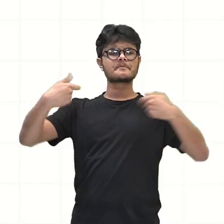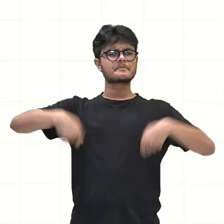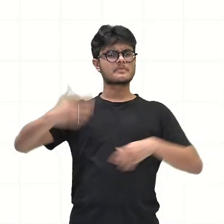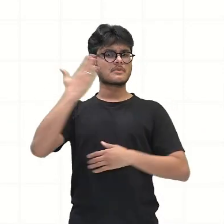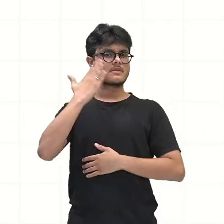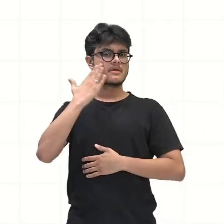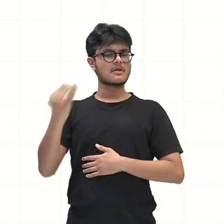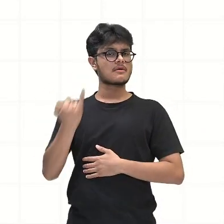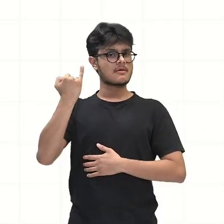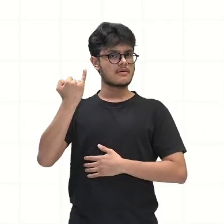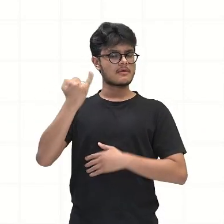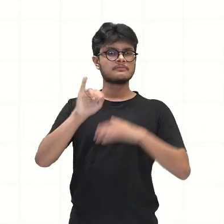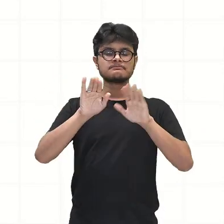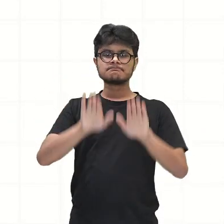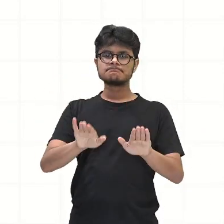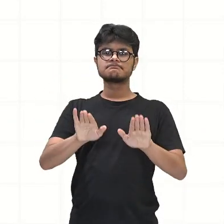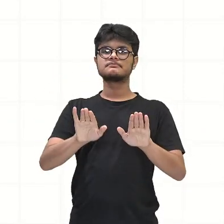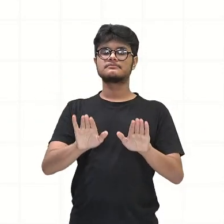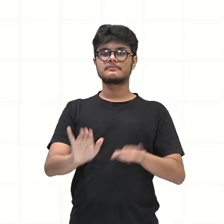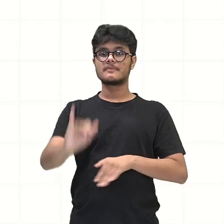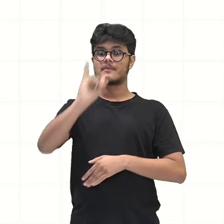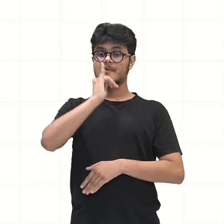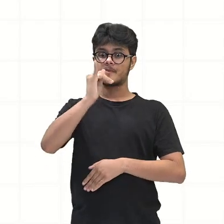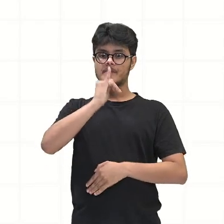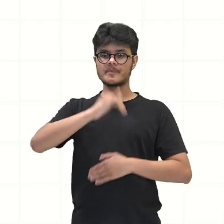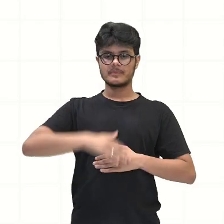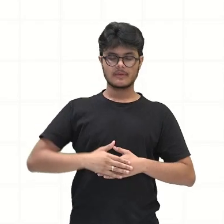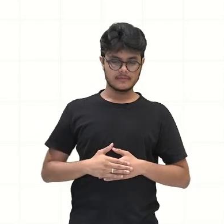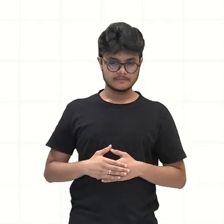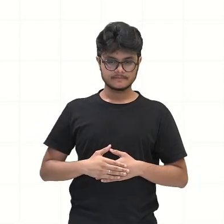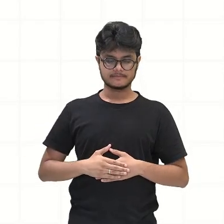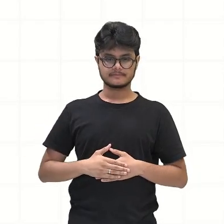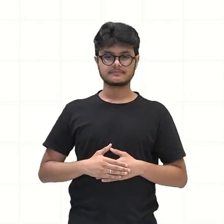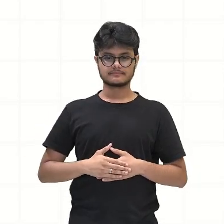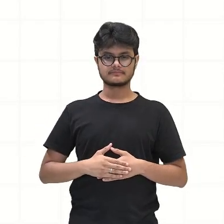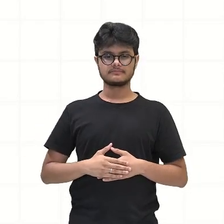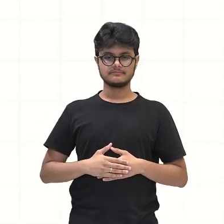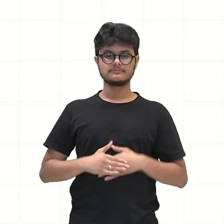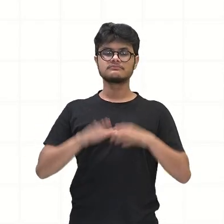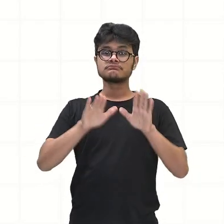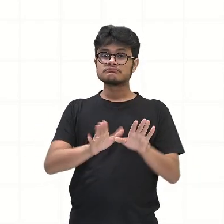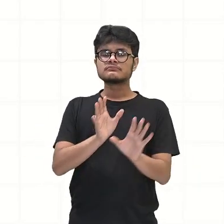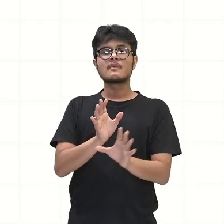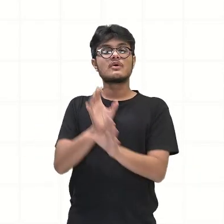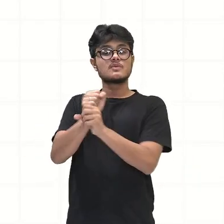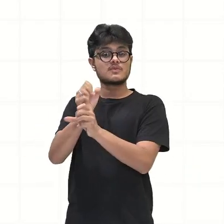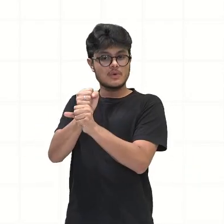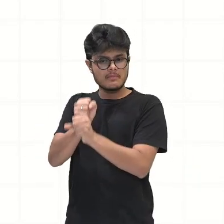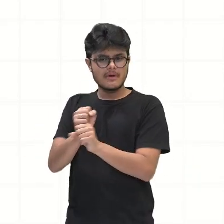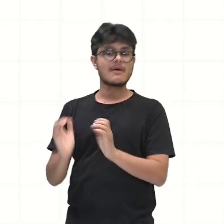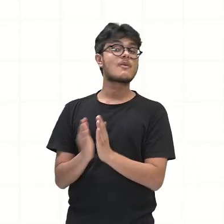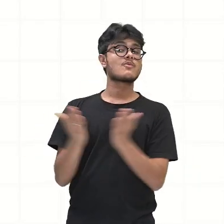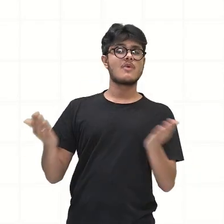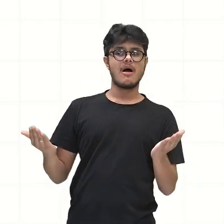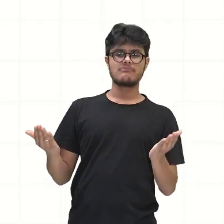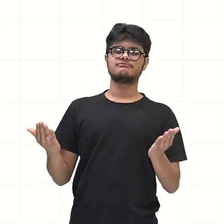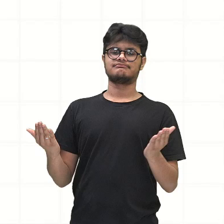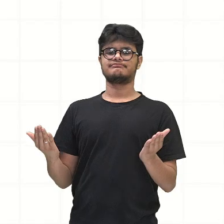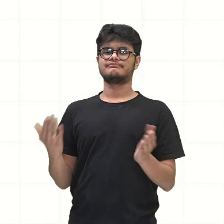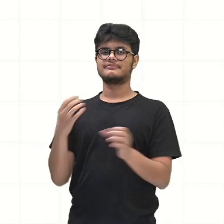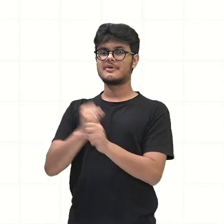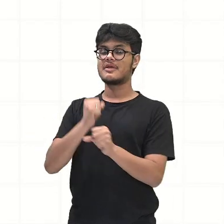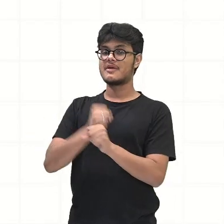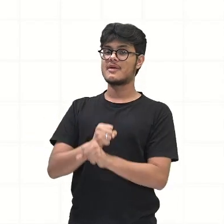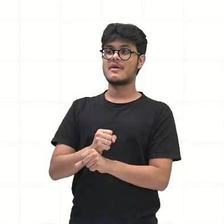sempre importante identificar essas 2 coisas na questão? Para a gente poder calcular qual é a probabilidade daquele